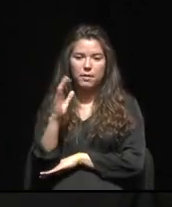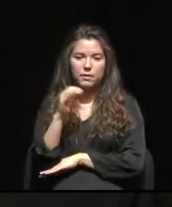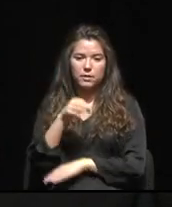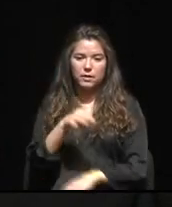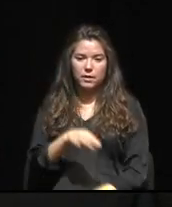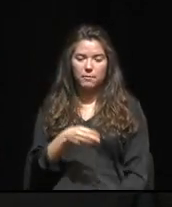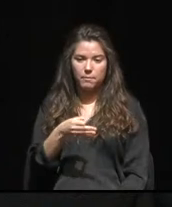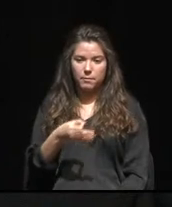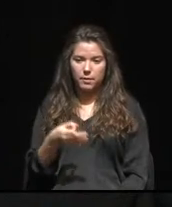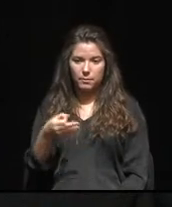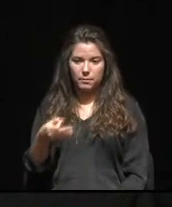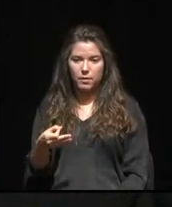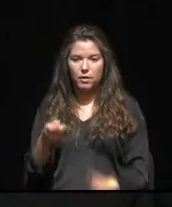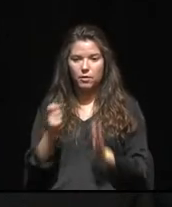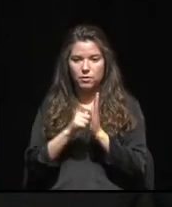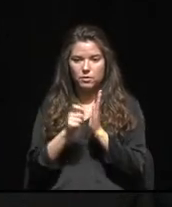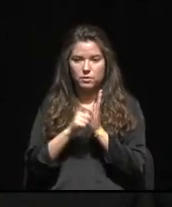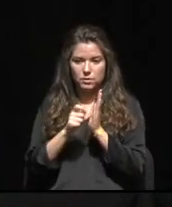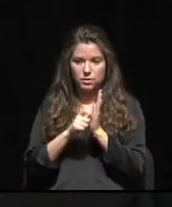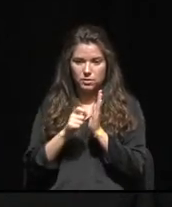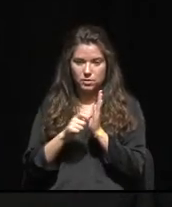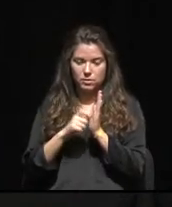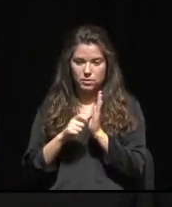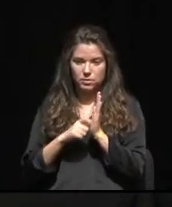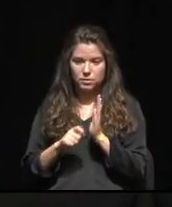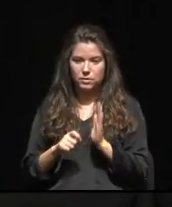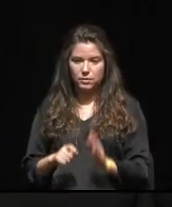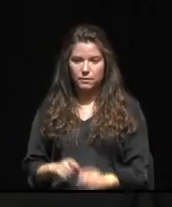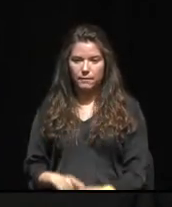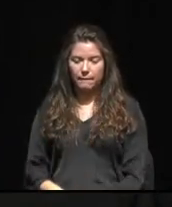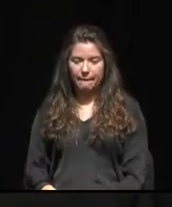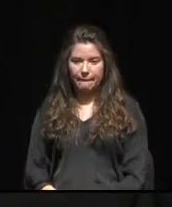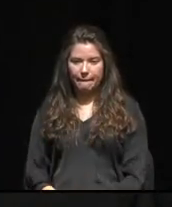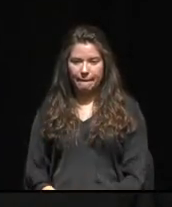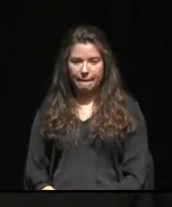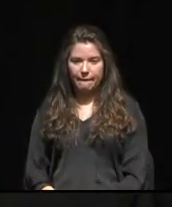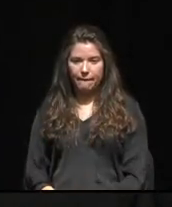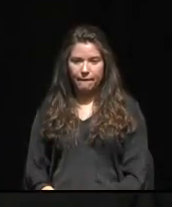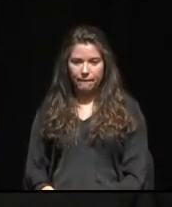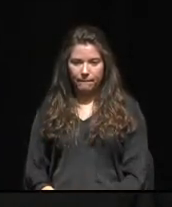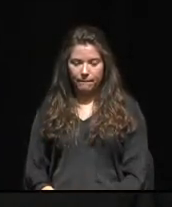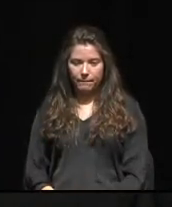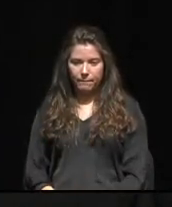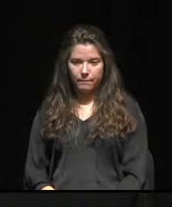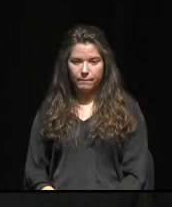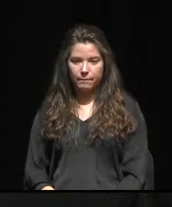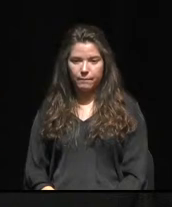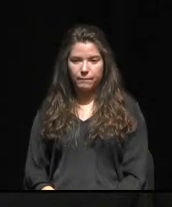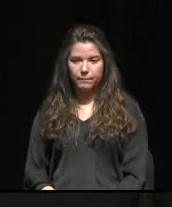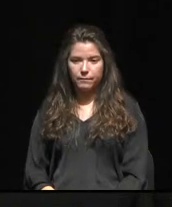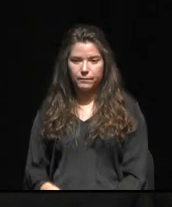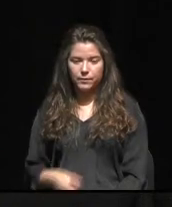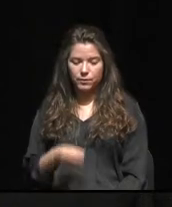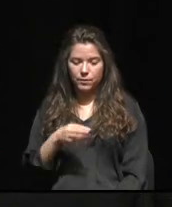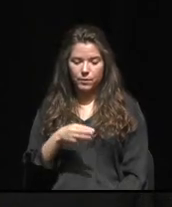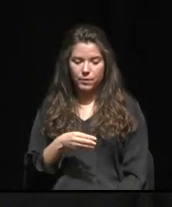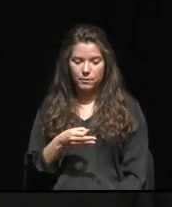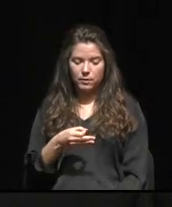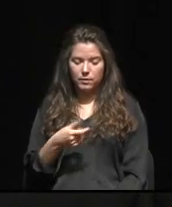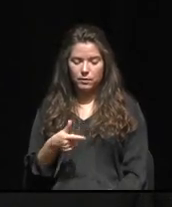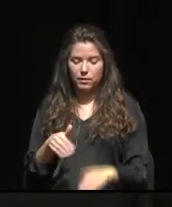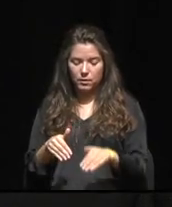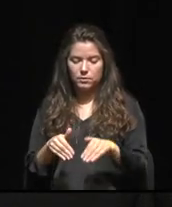e mpt com declaração de voto escrita ai o mpt abstém-se o mpt abstém-se